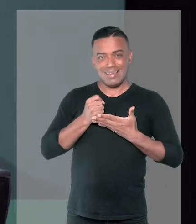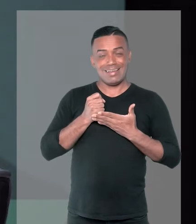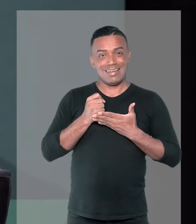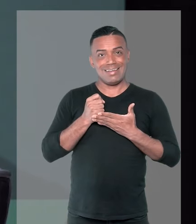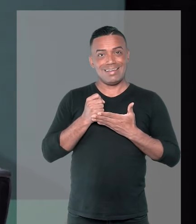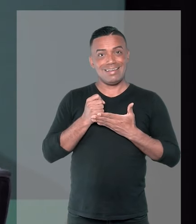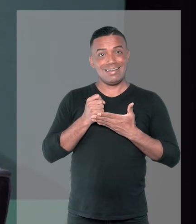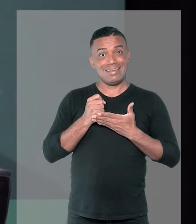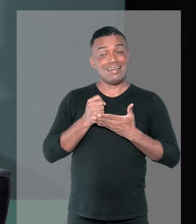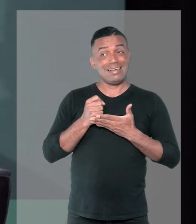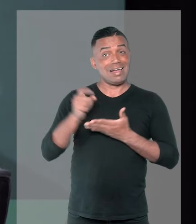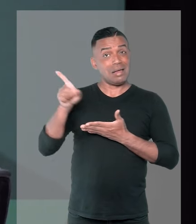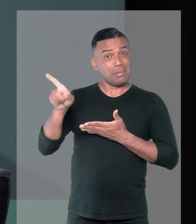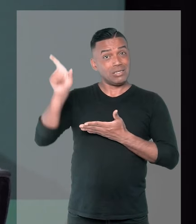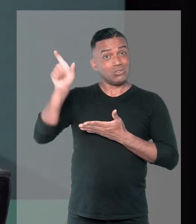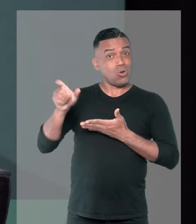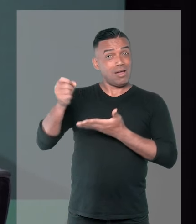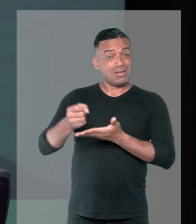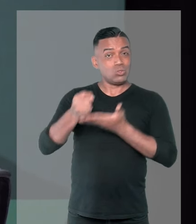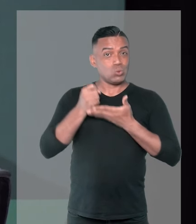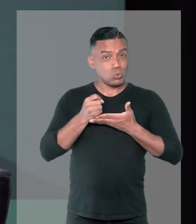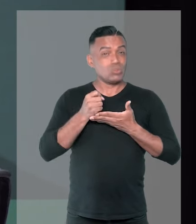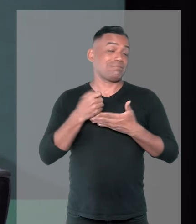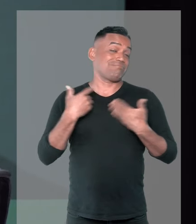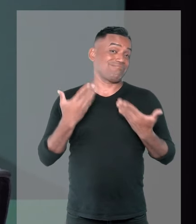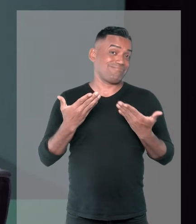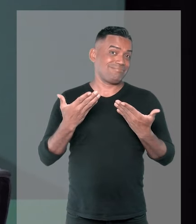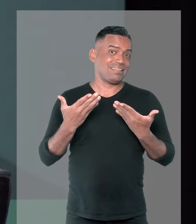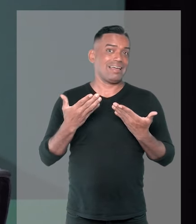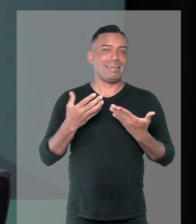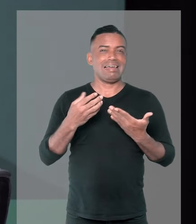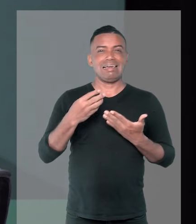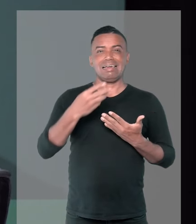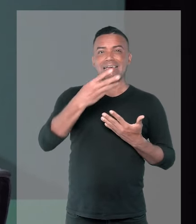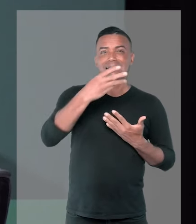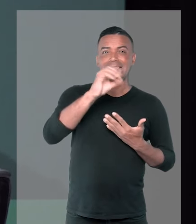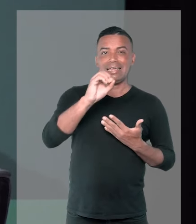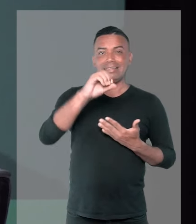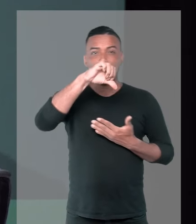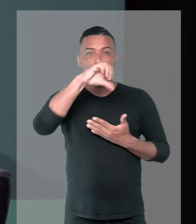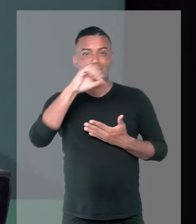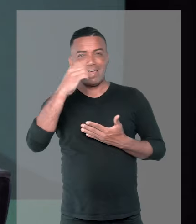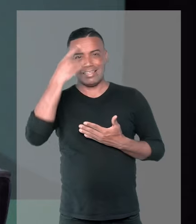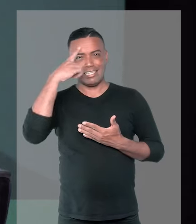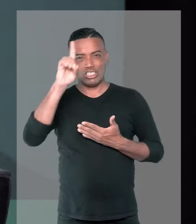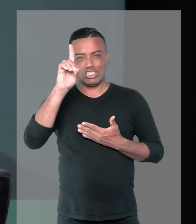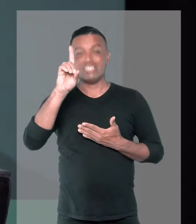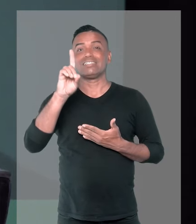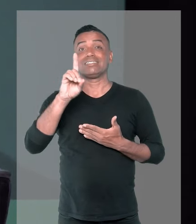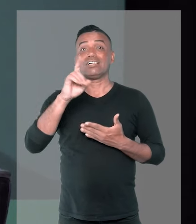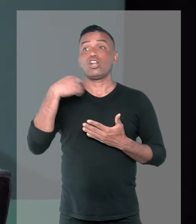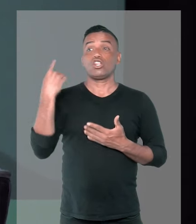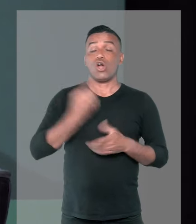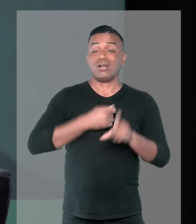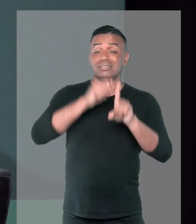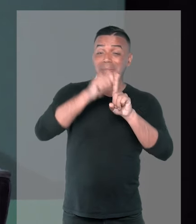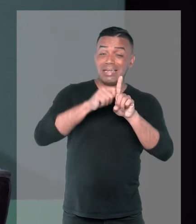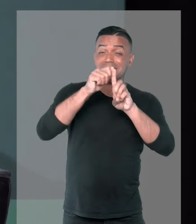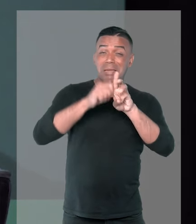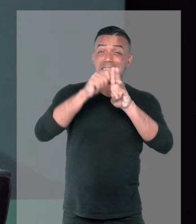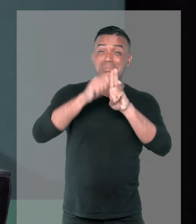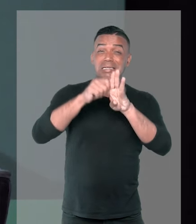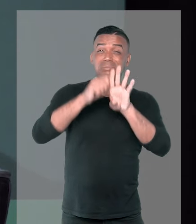hábito lhe é entregue como performance por uma por uma outra pessoa é de 30 a 90 dias a gente passou pelo menos meses muitos